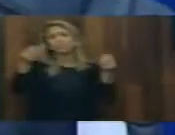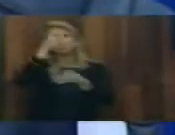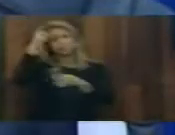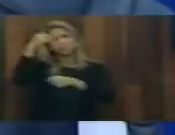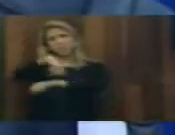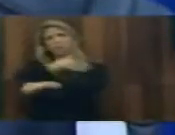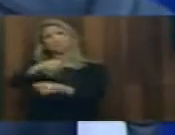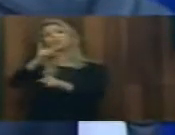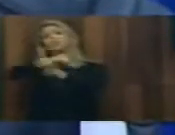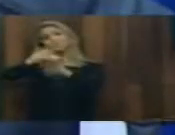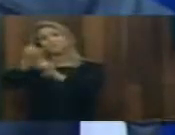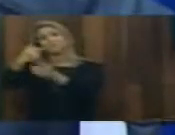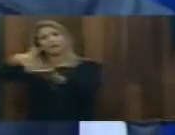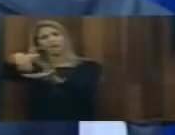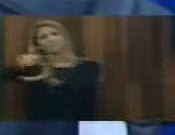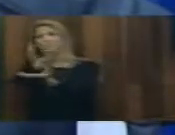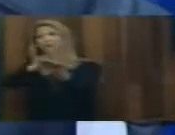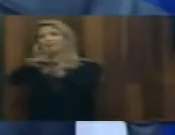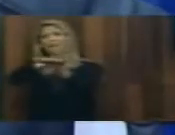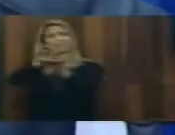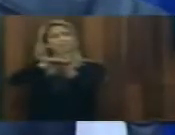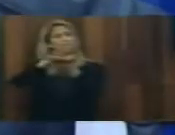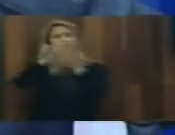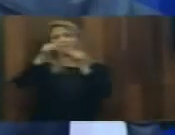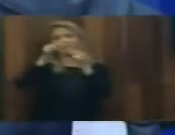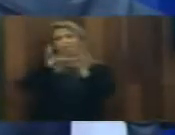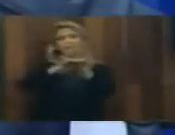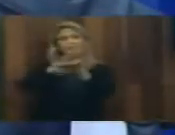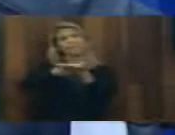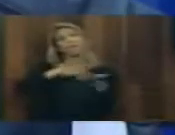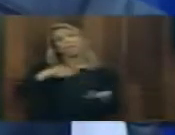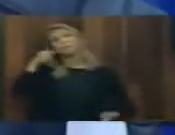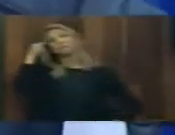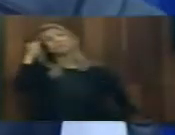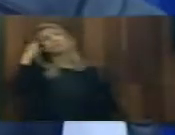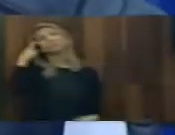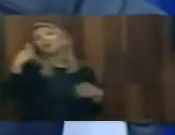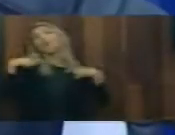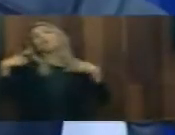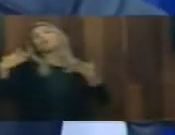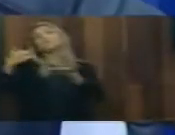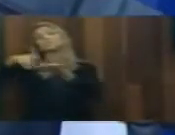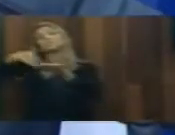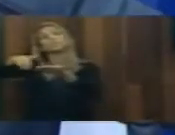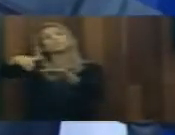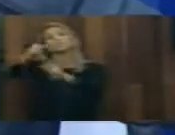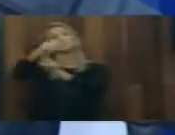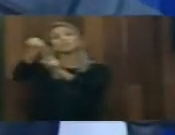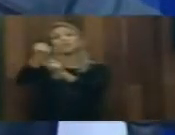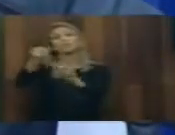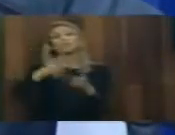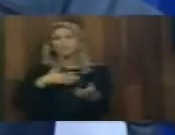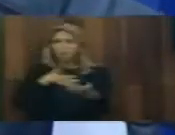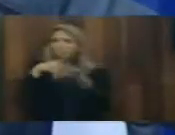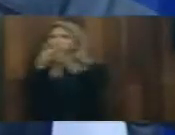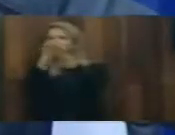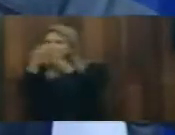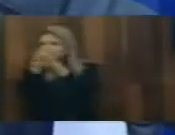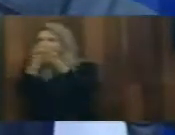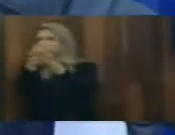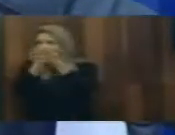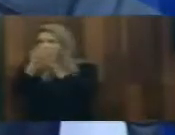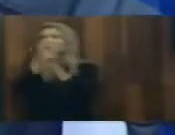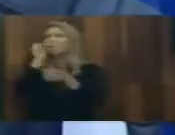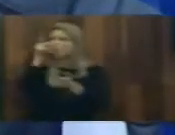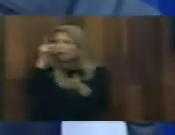faz. Aí eu fico pensando, cadê assistência social? Nós iremos cobrar, iremos fiscalizar de tal